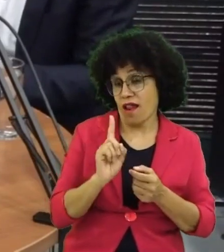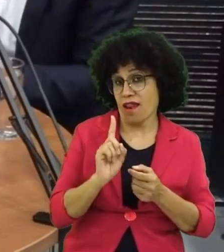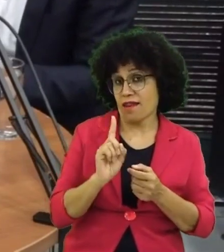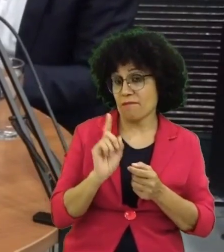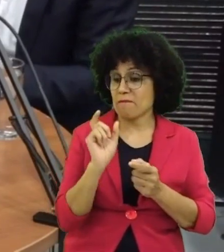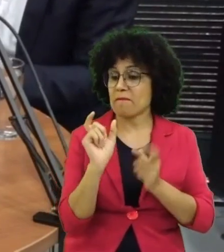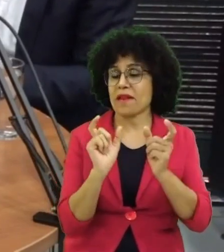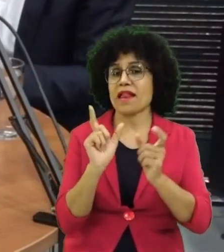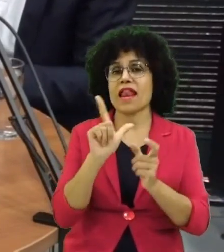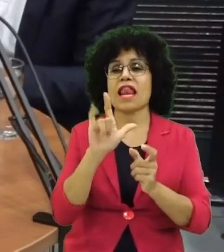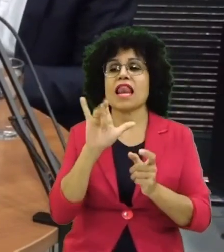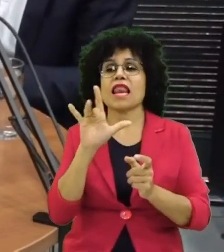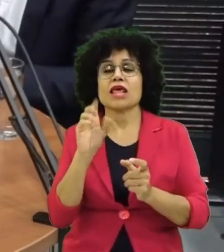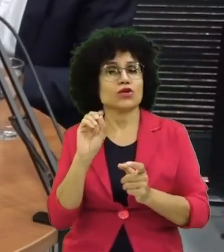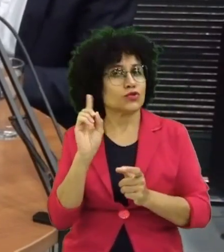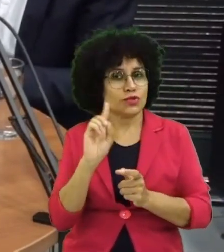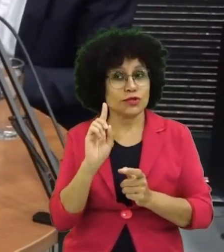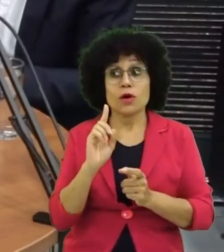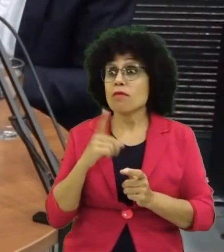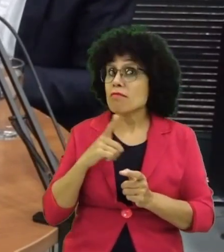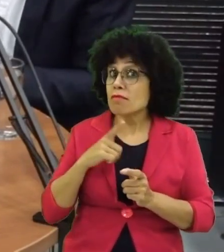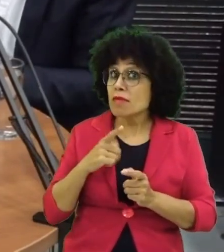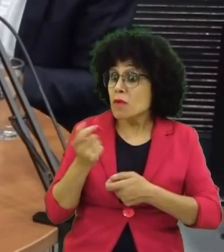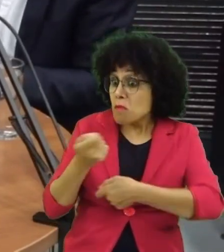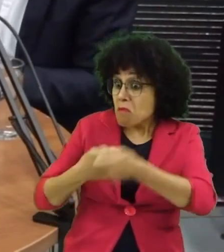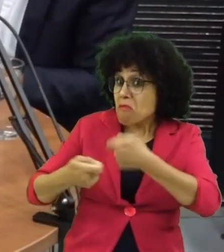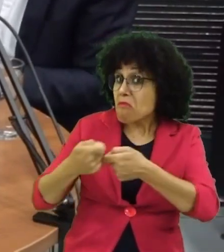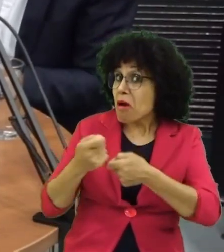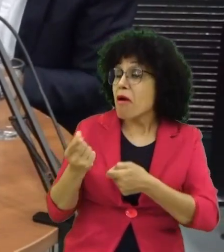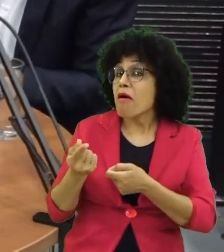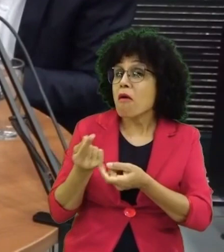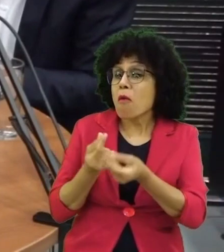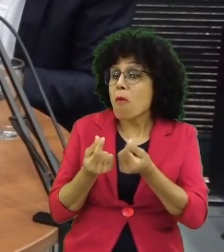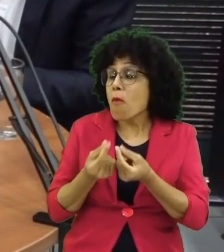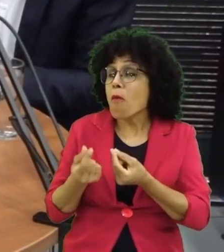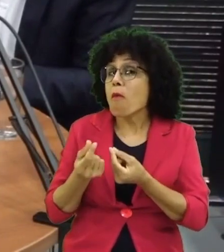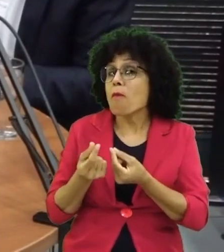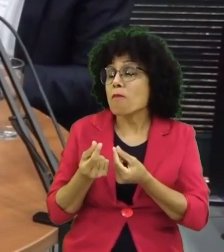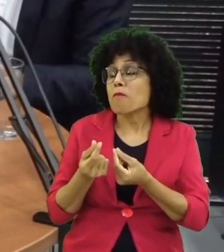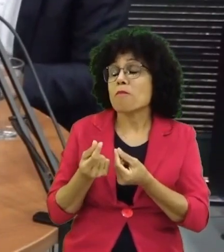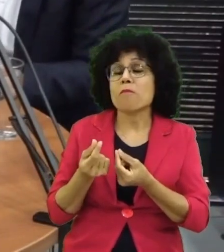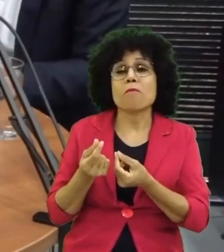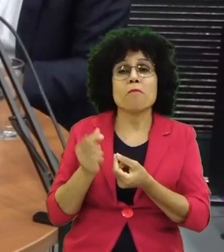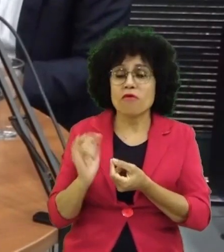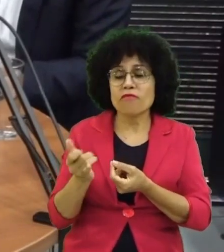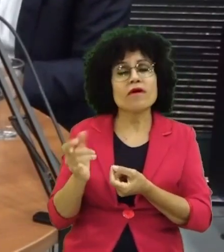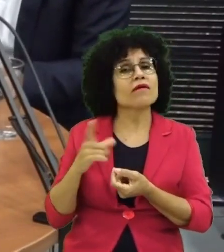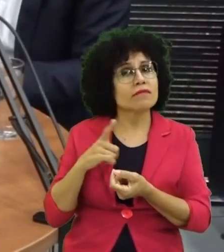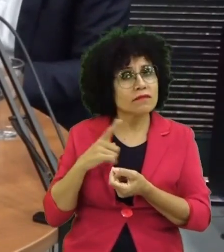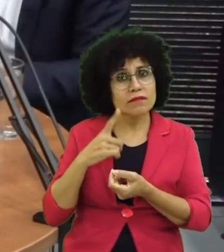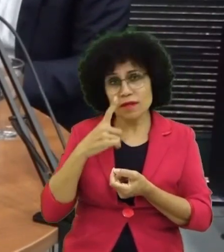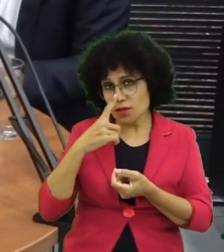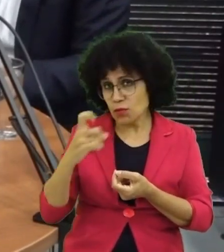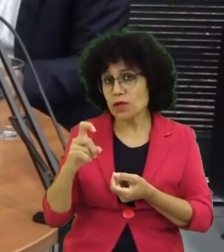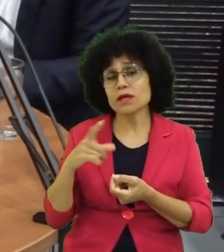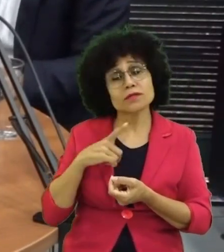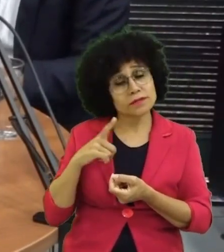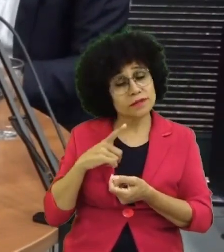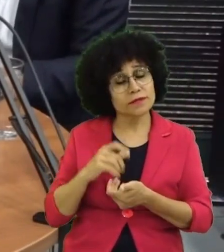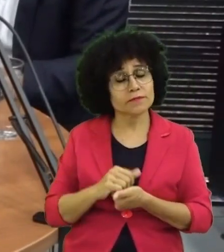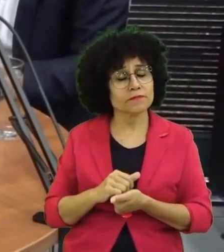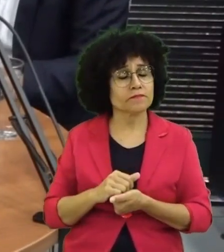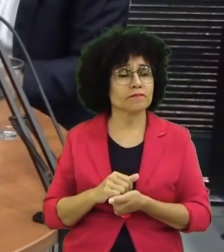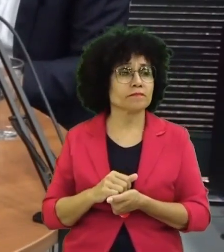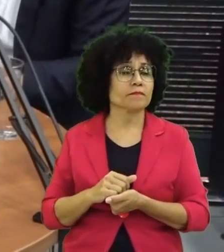Hoje ali a gente tem um aproveitamento econômico muito forte. É claro, depende de gestão. É pouca coisa que realmente vira lixo, né, doutor? A gente falar